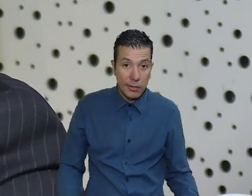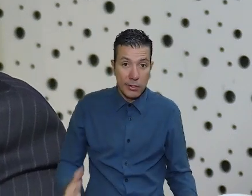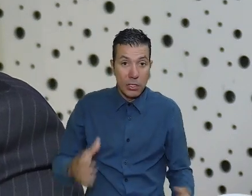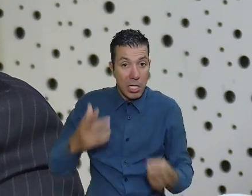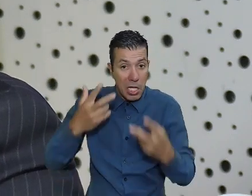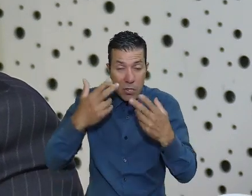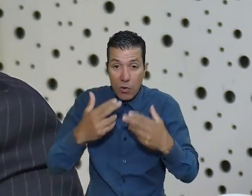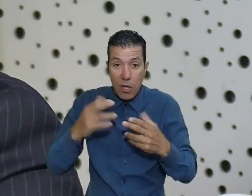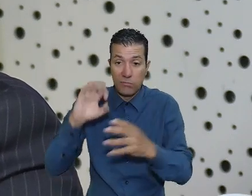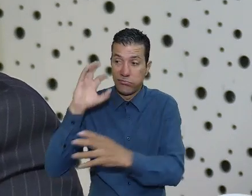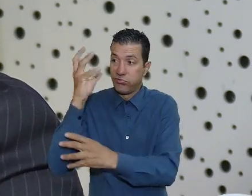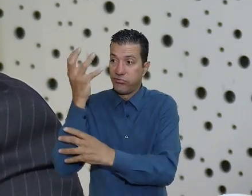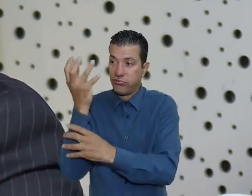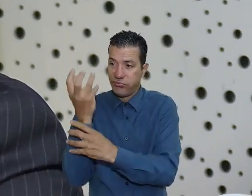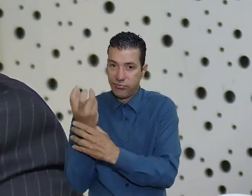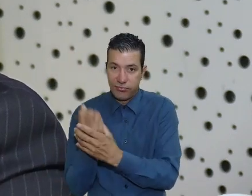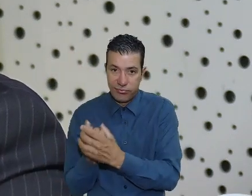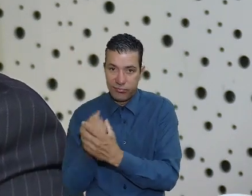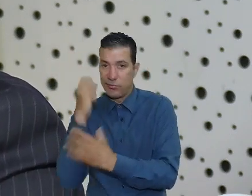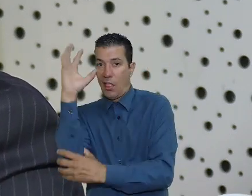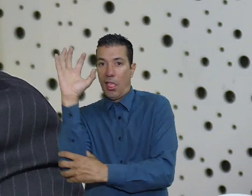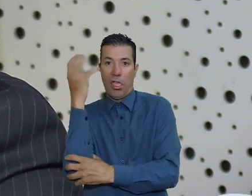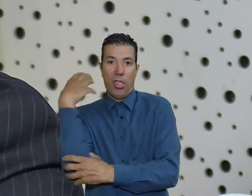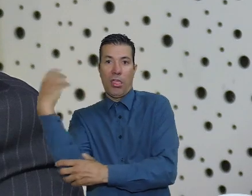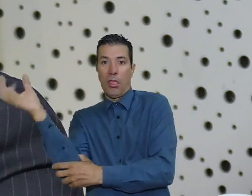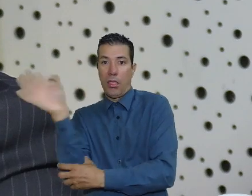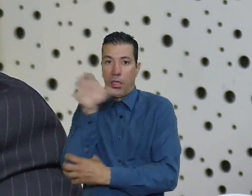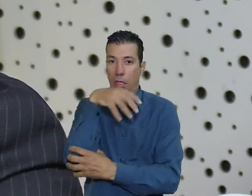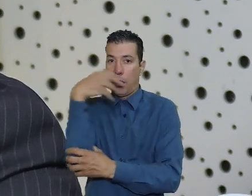figueira, quando abalada por vento forte,